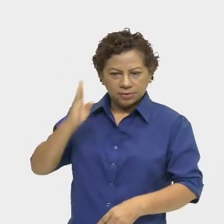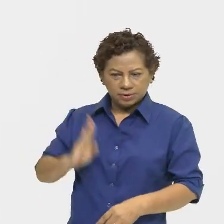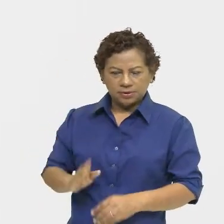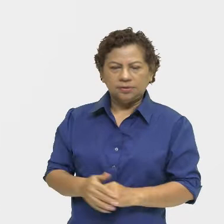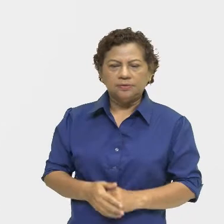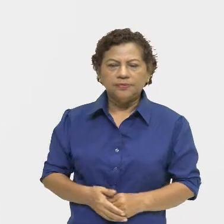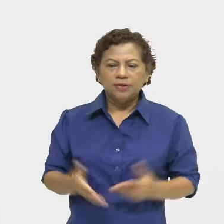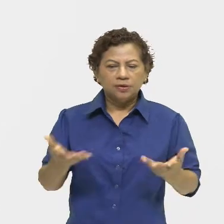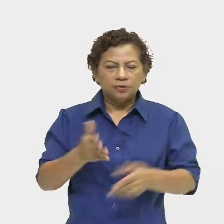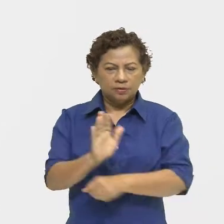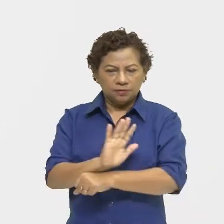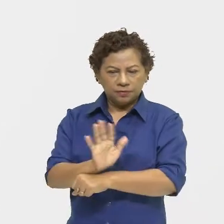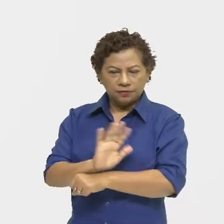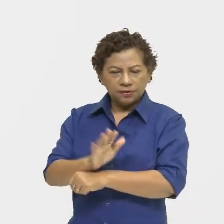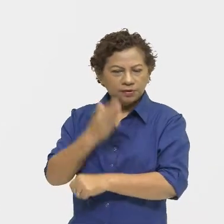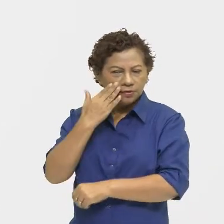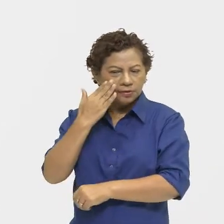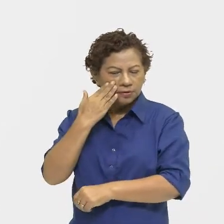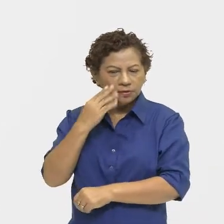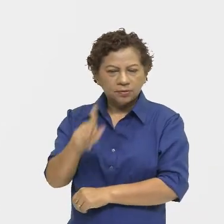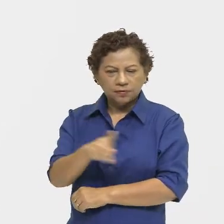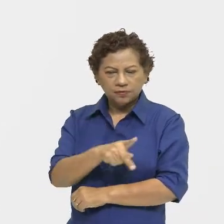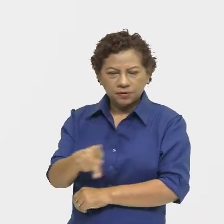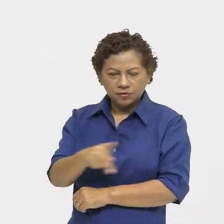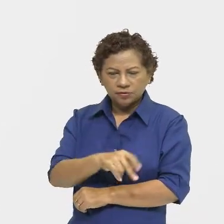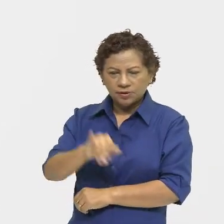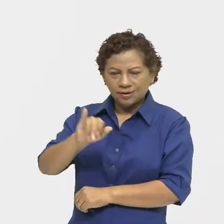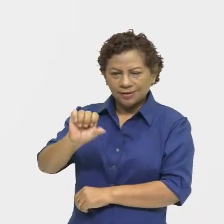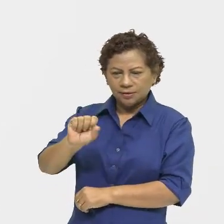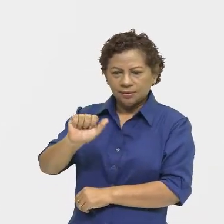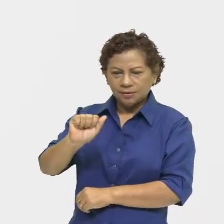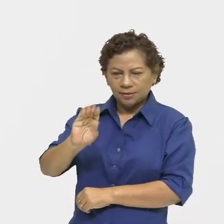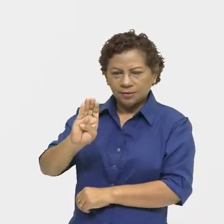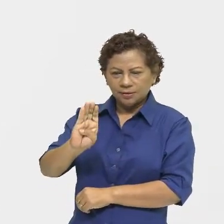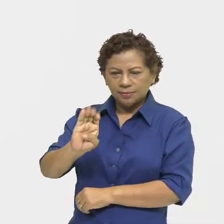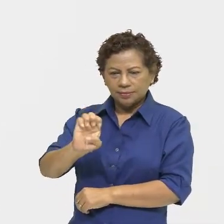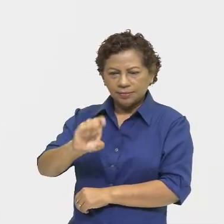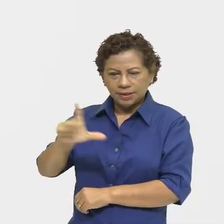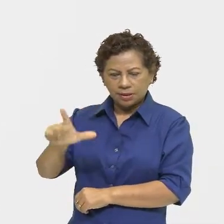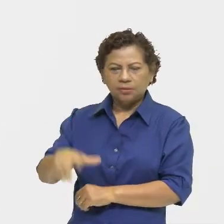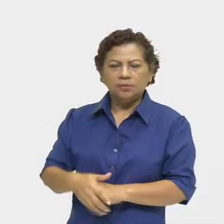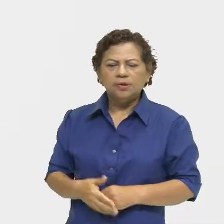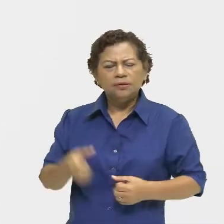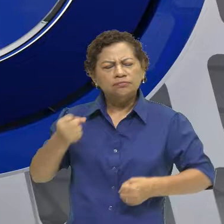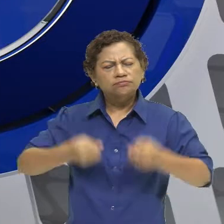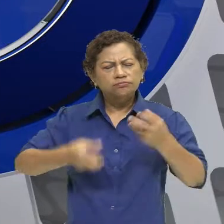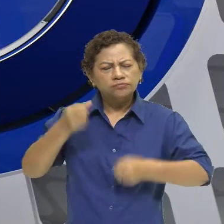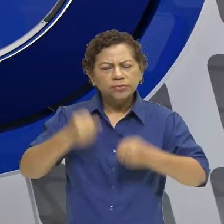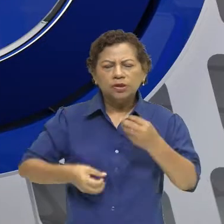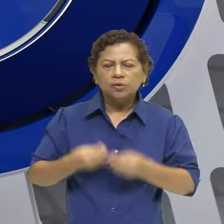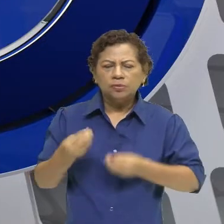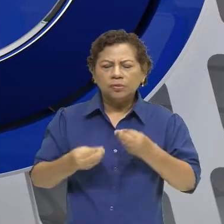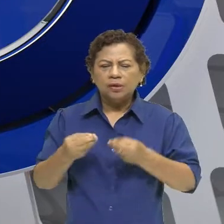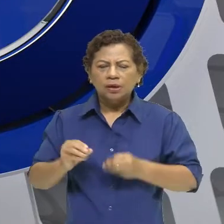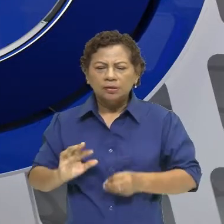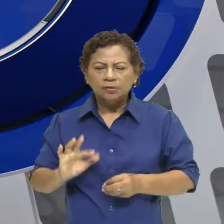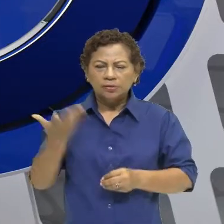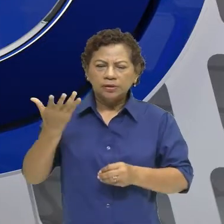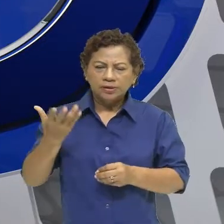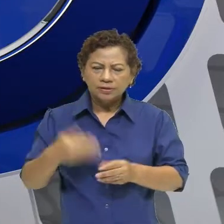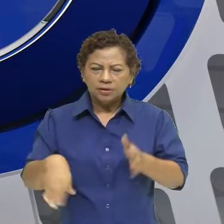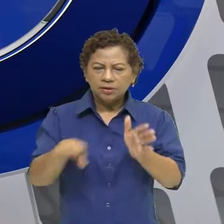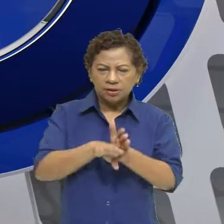um vídeo com a professora Isabel, que vai conversar um pouco com a gente sobre esse contexto histórico da chegada dos africanos no Brasil.